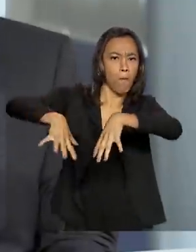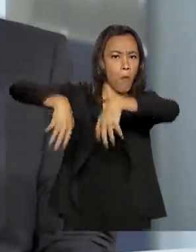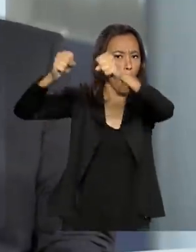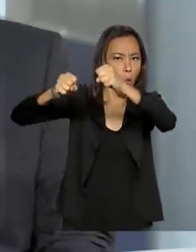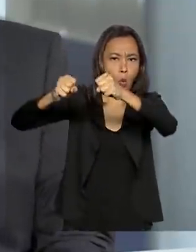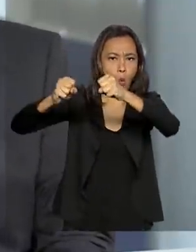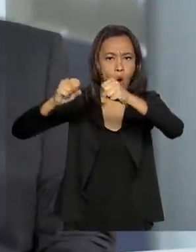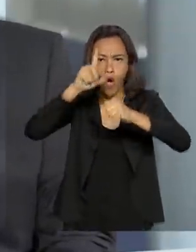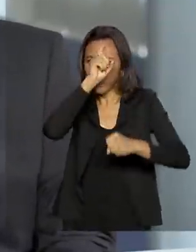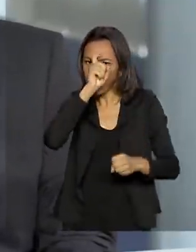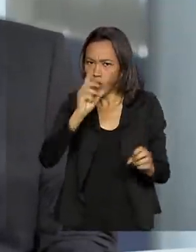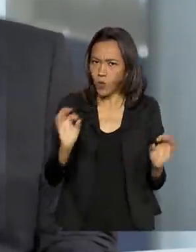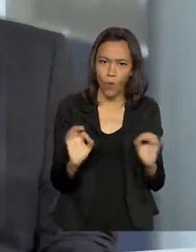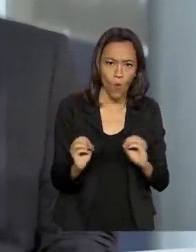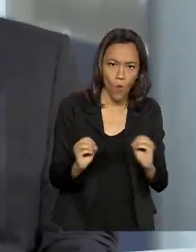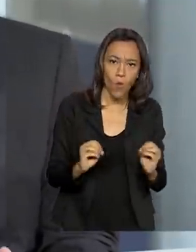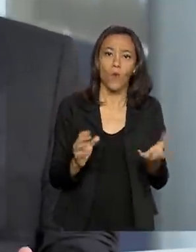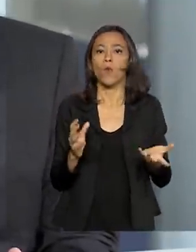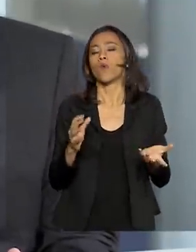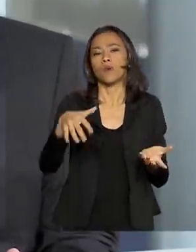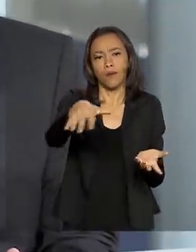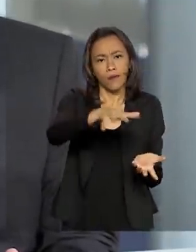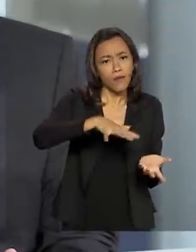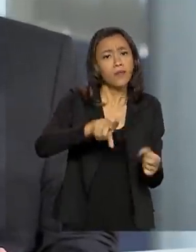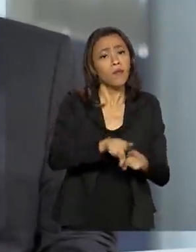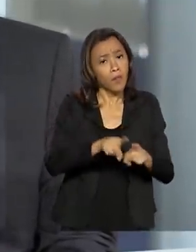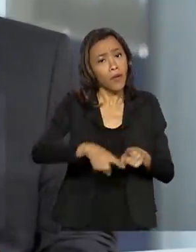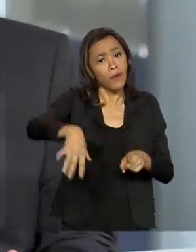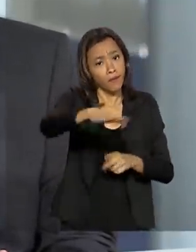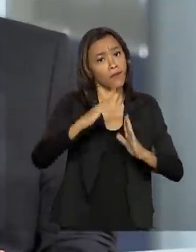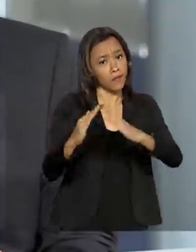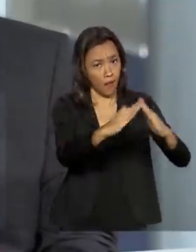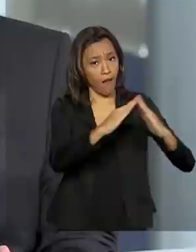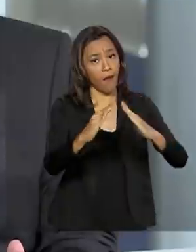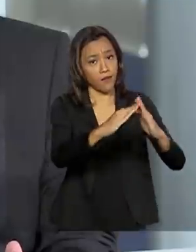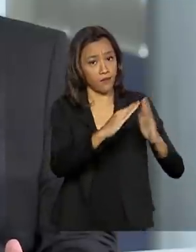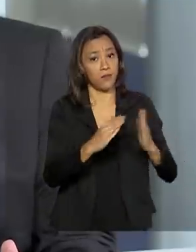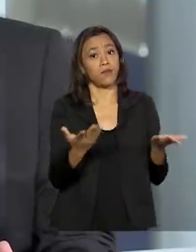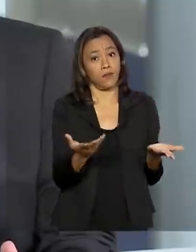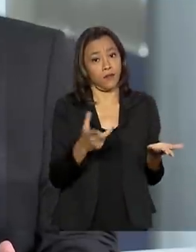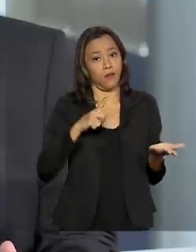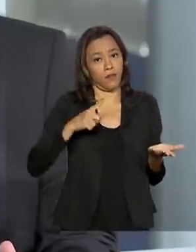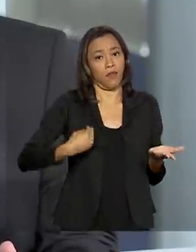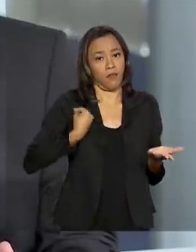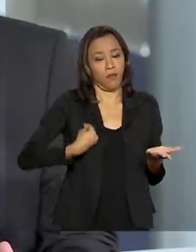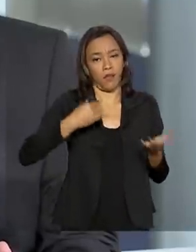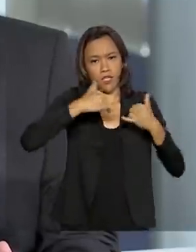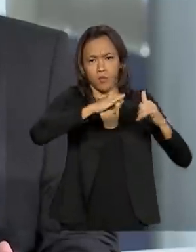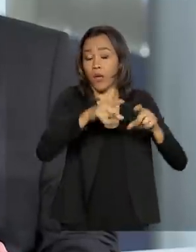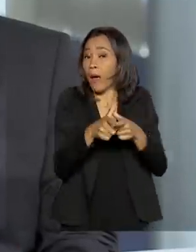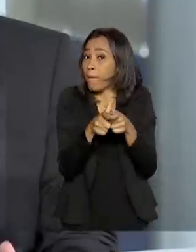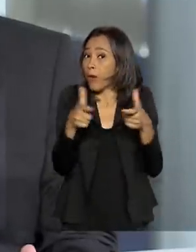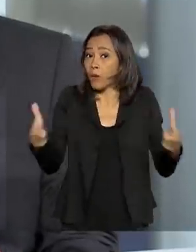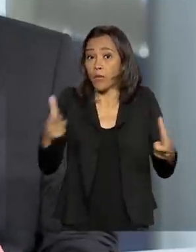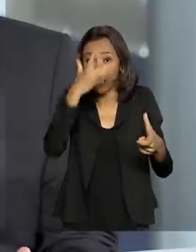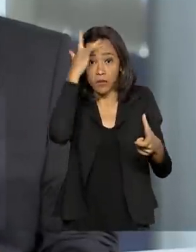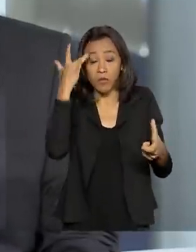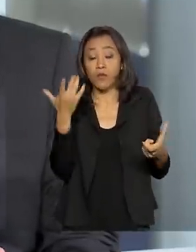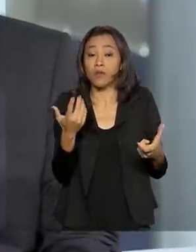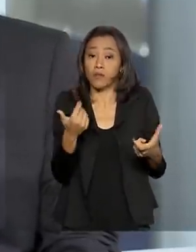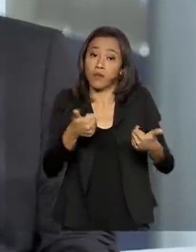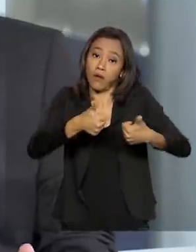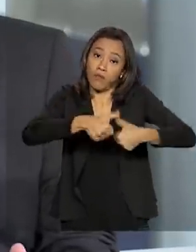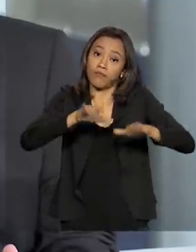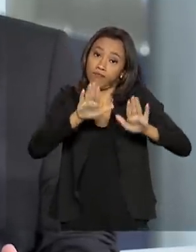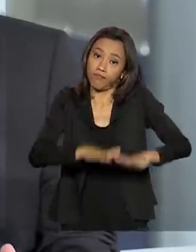hospitais, nos serviços médicos e também nas residências, já que agora a maior parte da população está, de certa